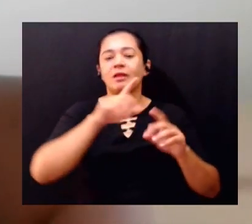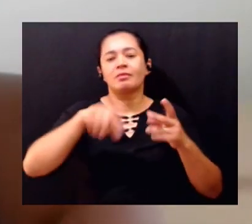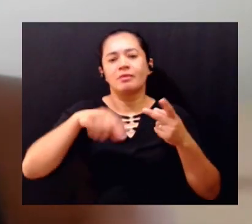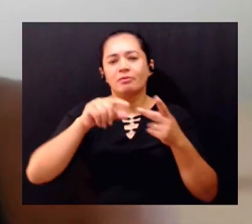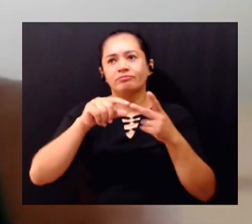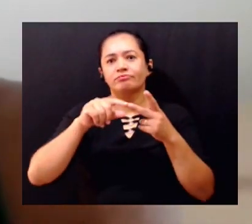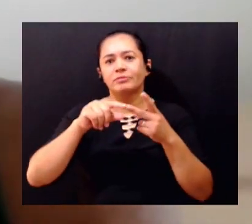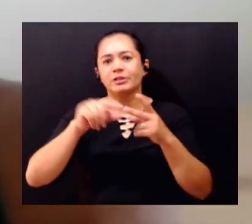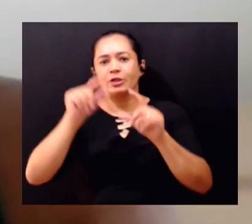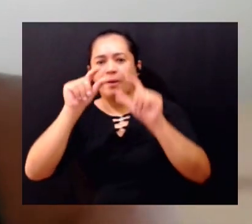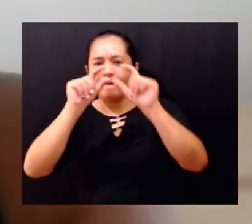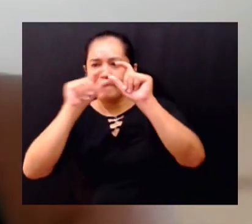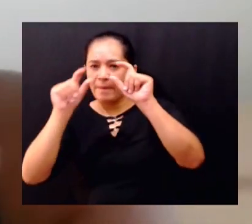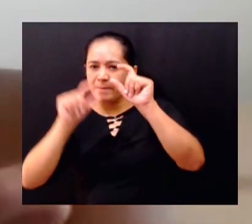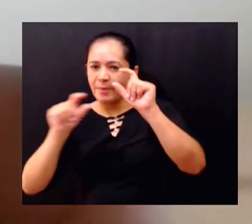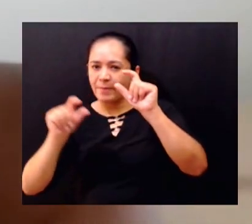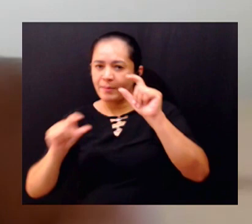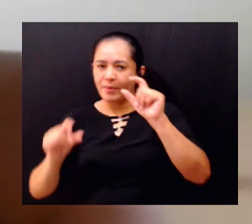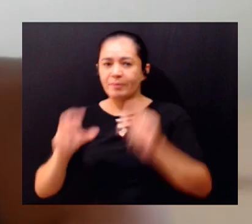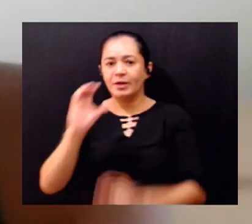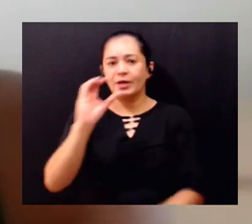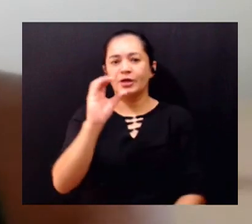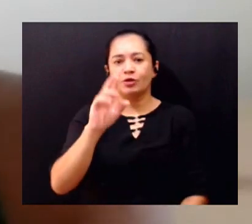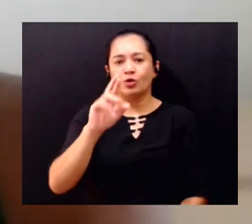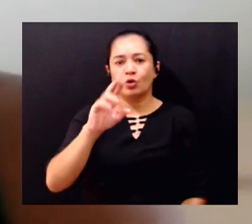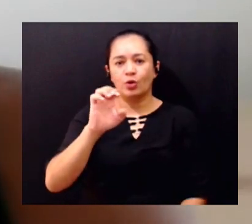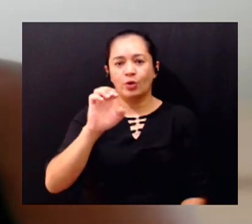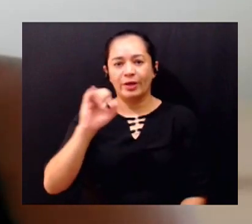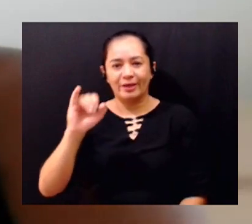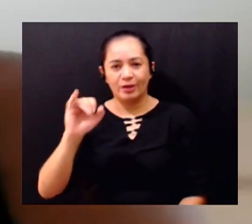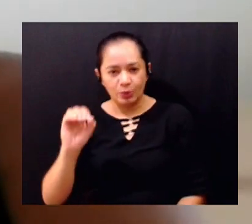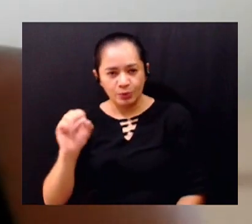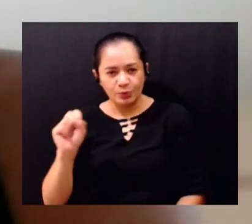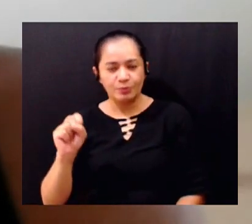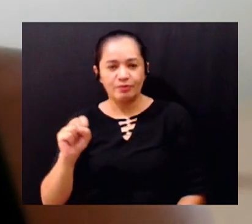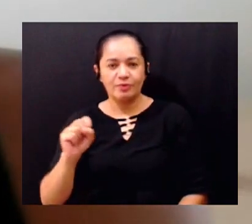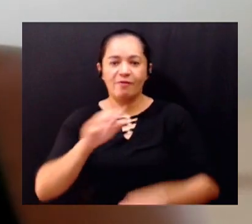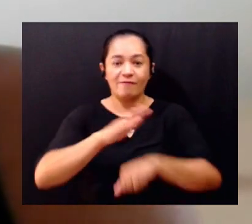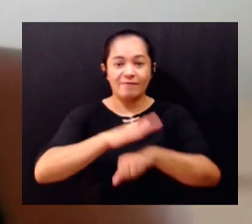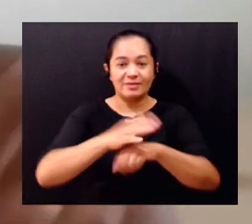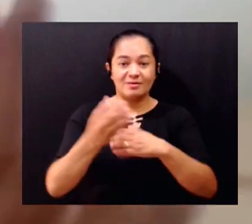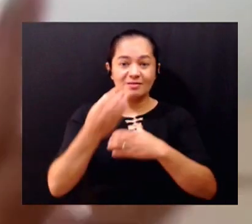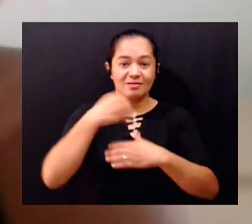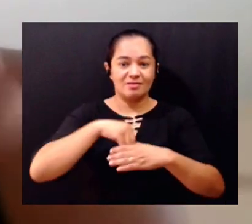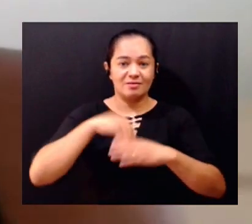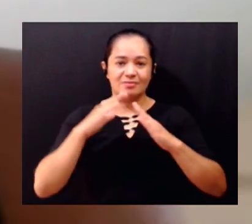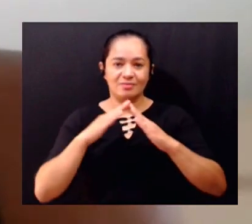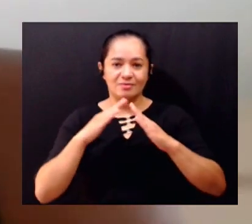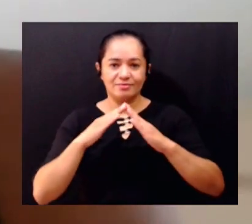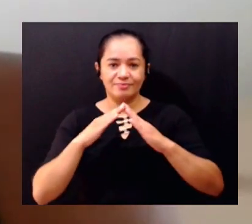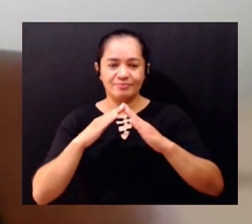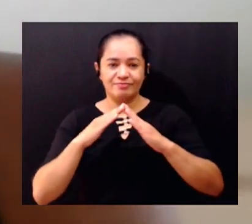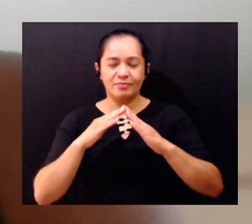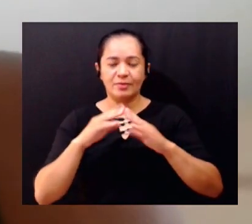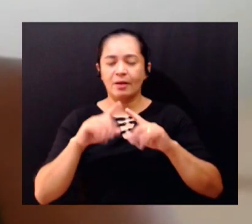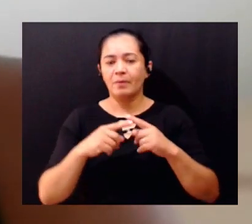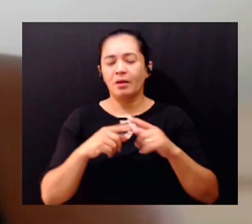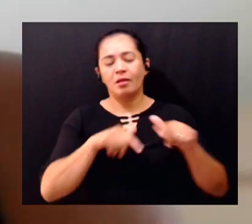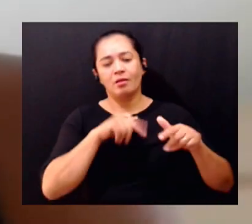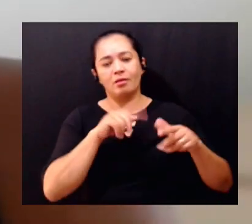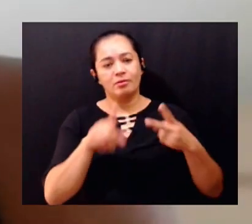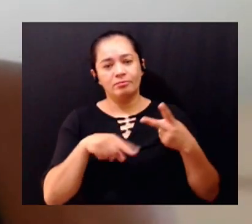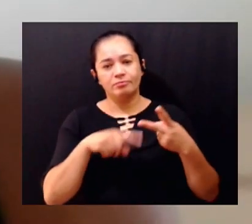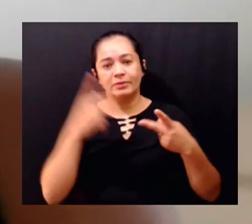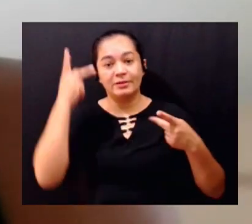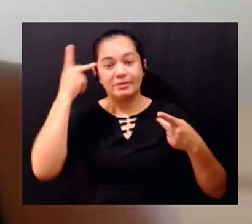não ia até a redação, eu produzia em casa. Fora isso, trabalhei em São Paulo, na Folha